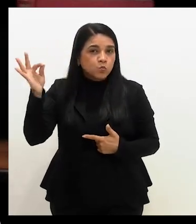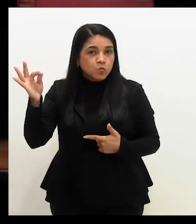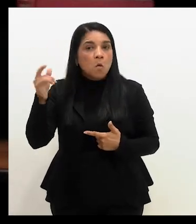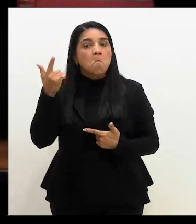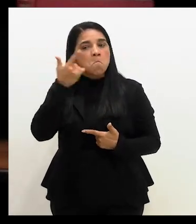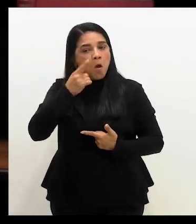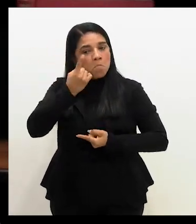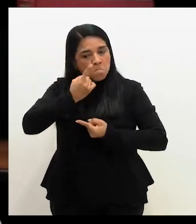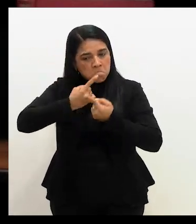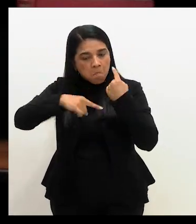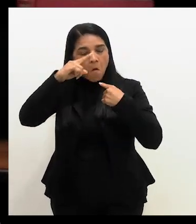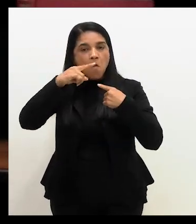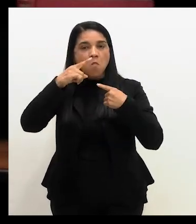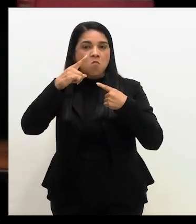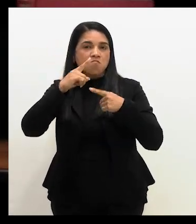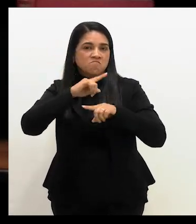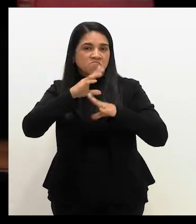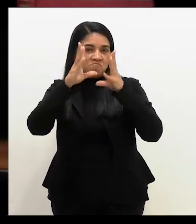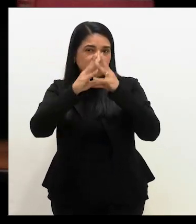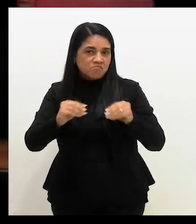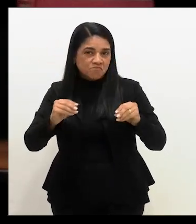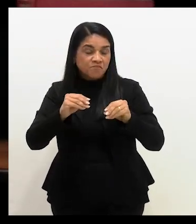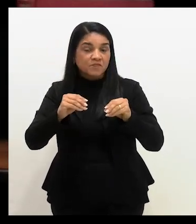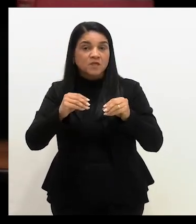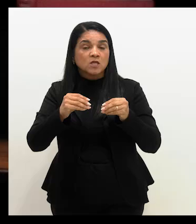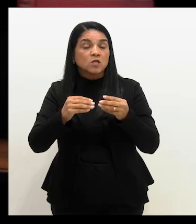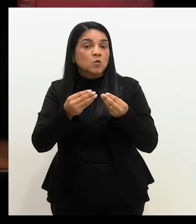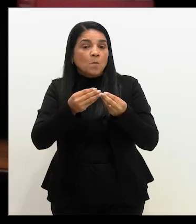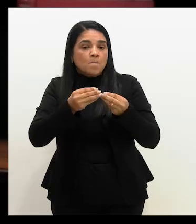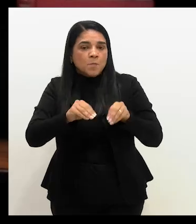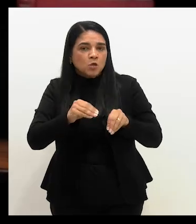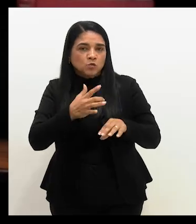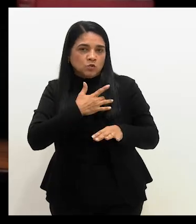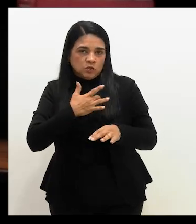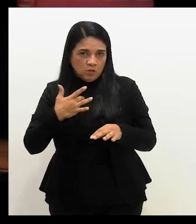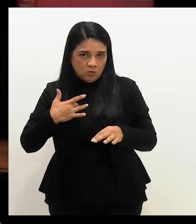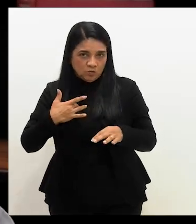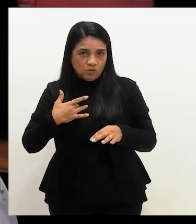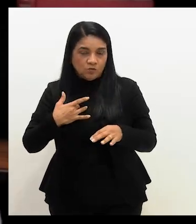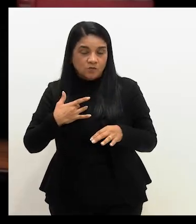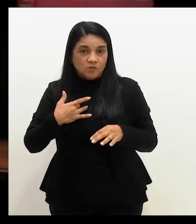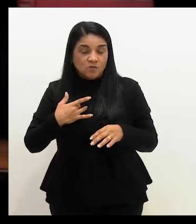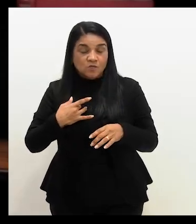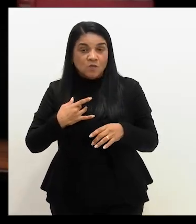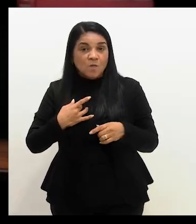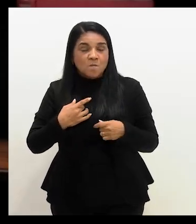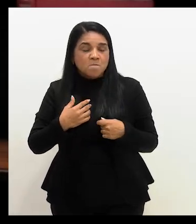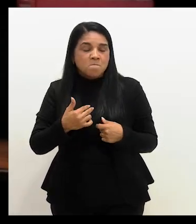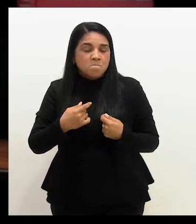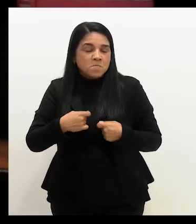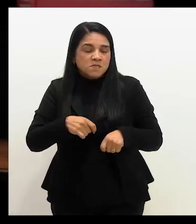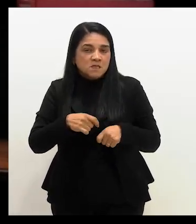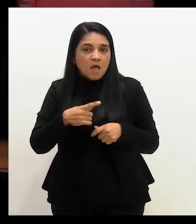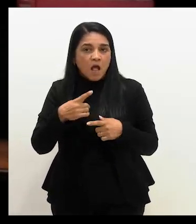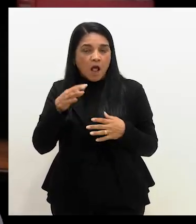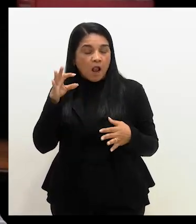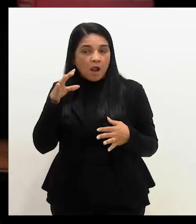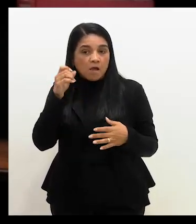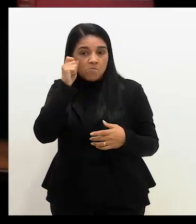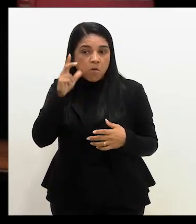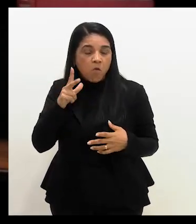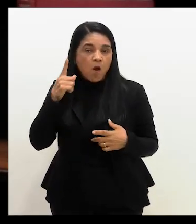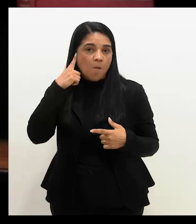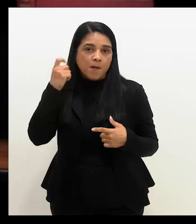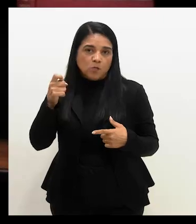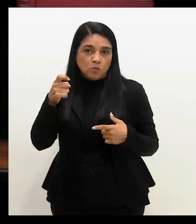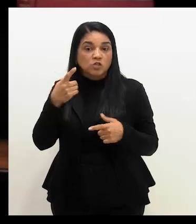zumbido, ele pode ser vencido e que o barulho do zumbido, ele não é prejudicial à sua saúde, que você não precisa ficar alerta àquele barulho. Então, a gente